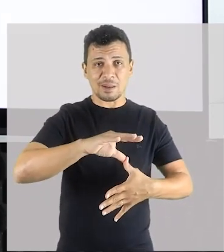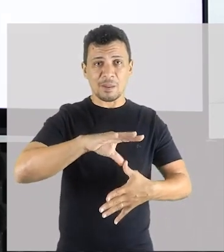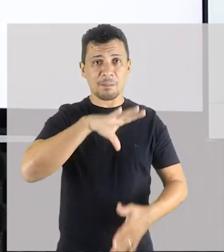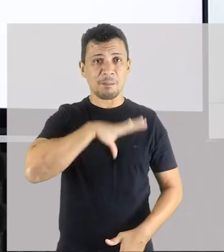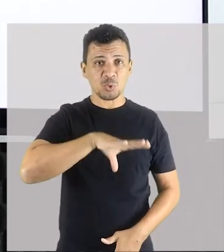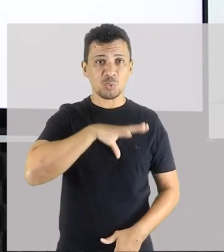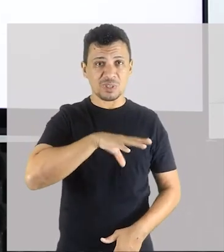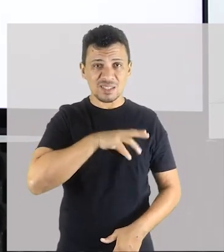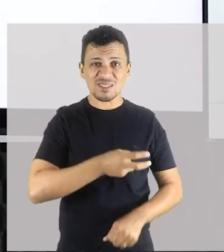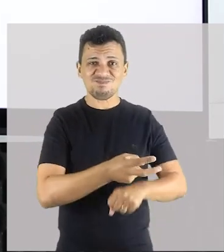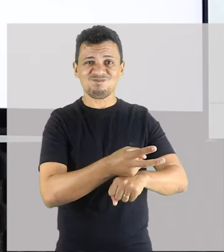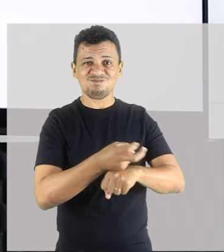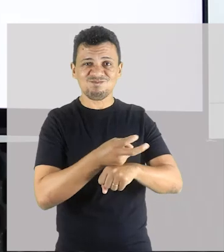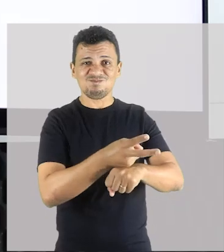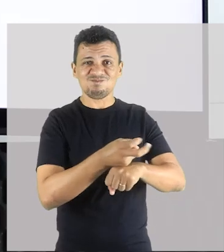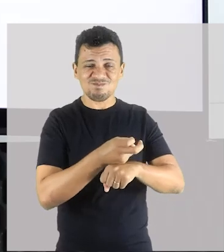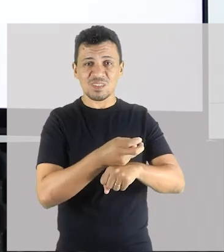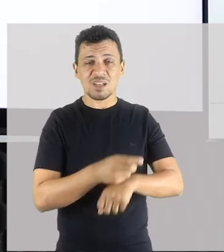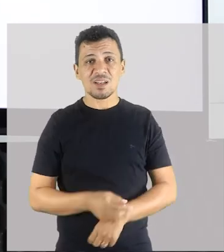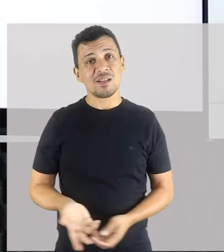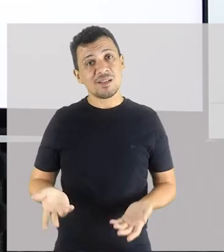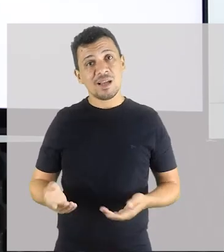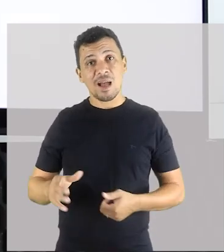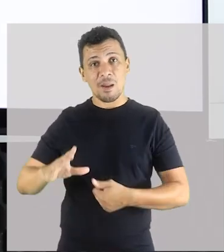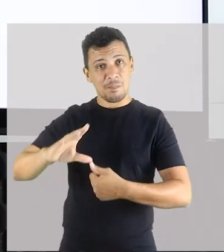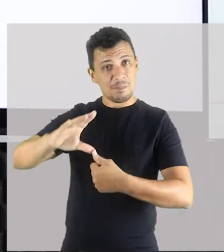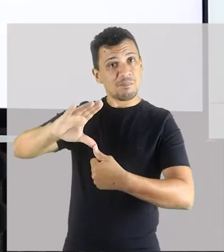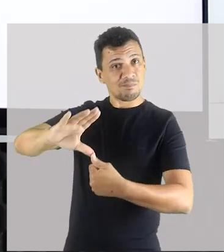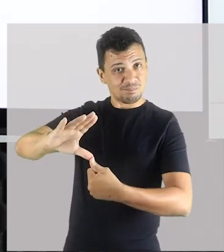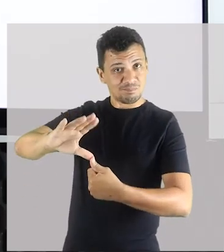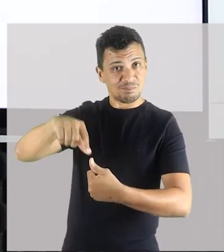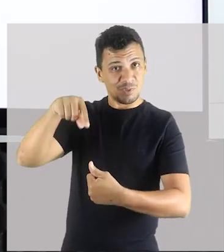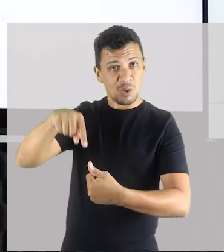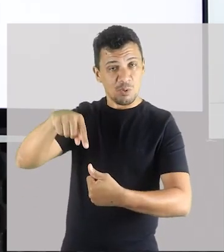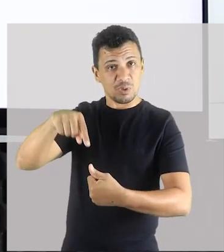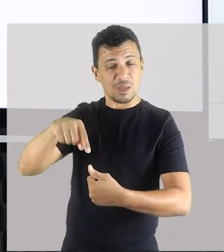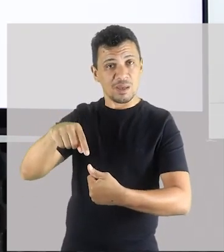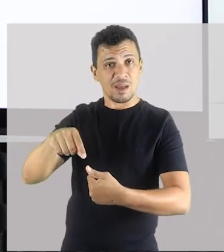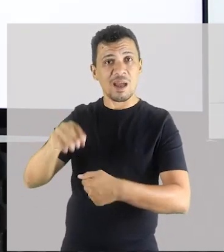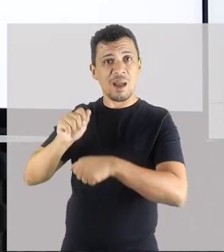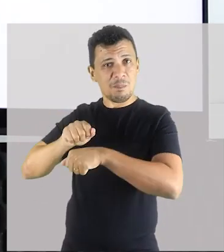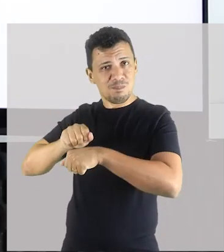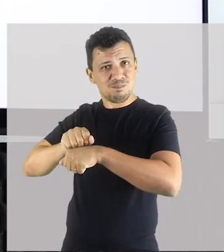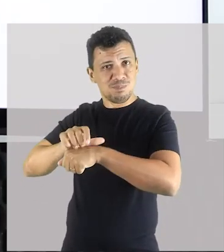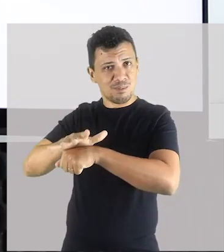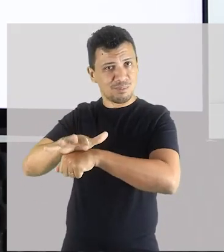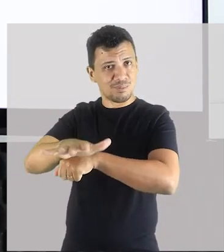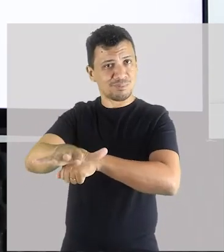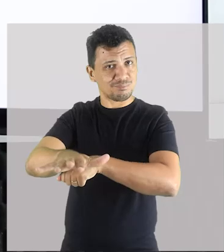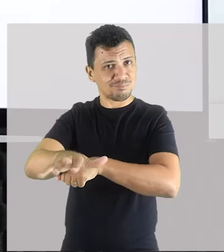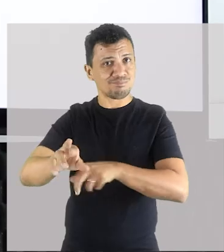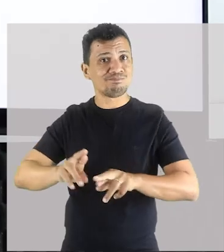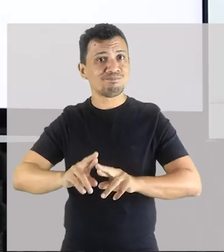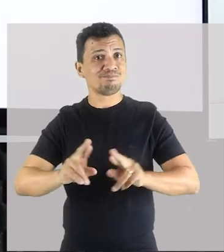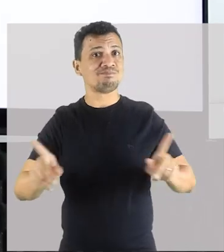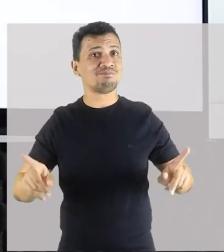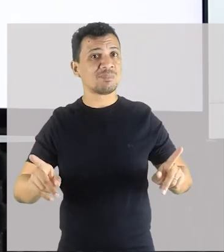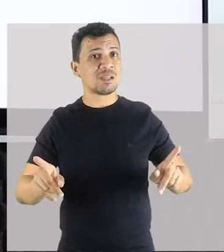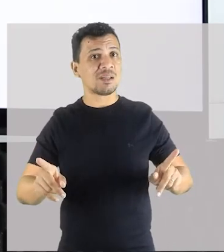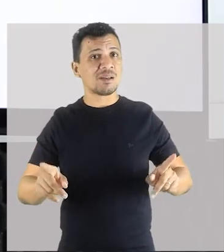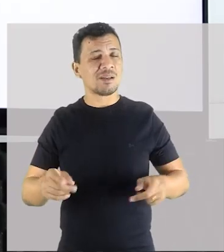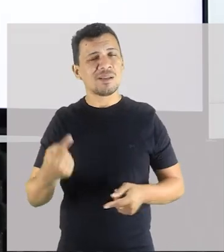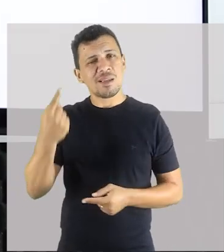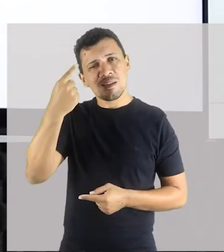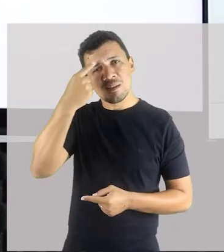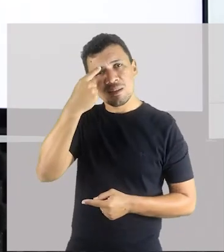a colonização realizada pelos ingleses na América do Norte era de povoamento. Essa ideia que se